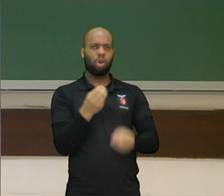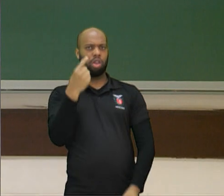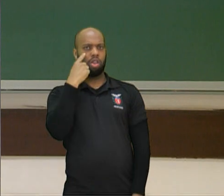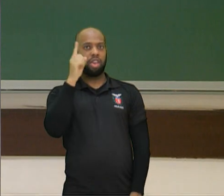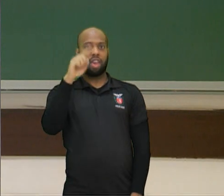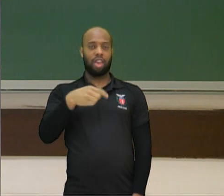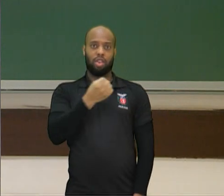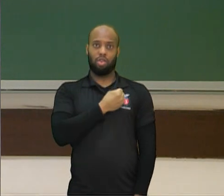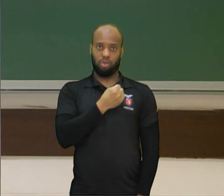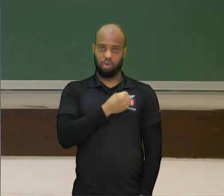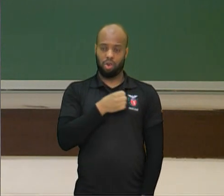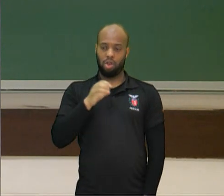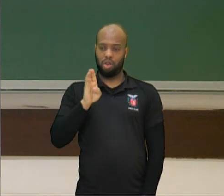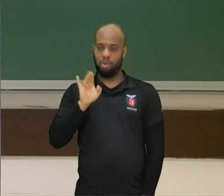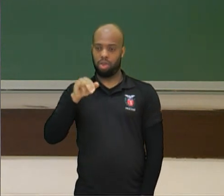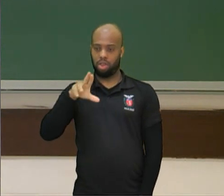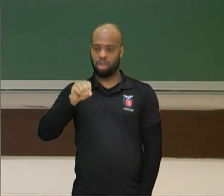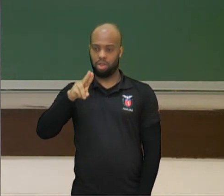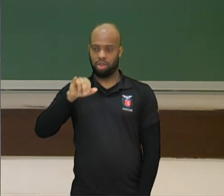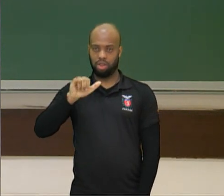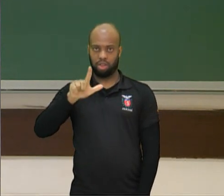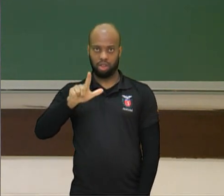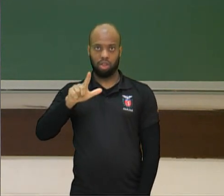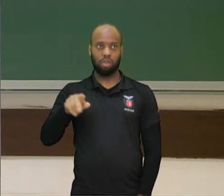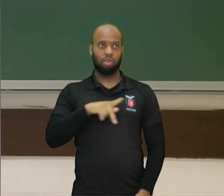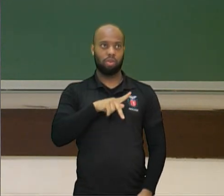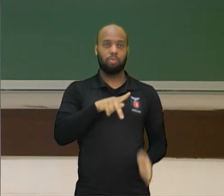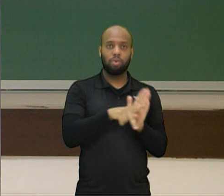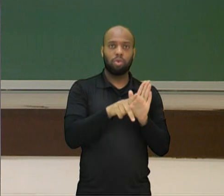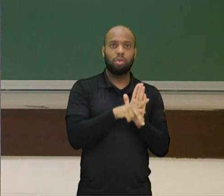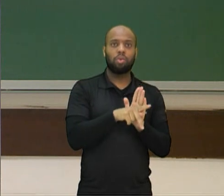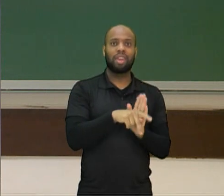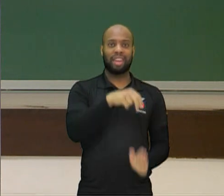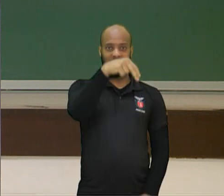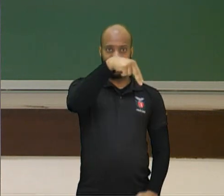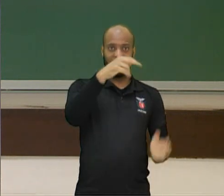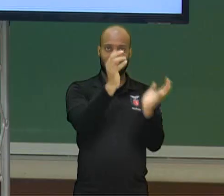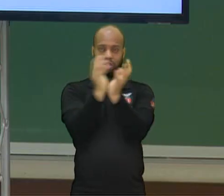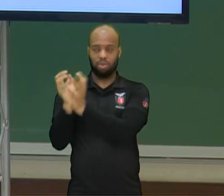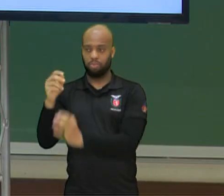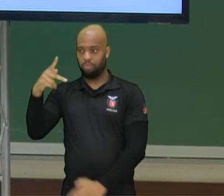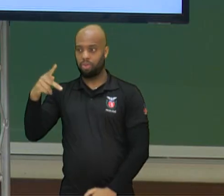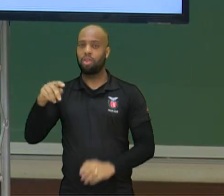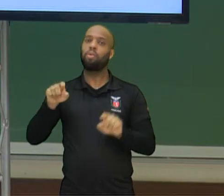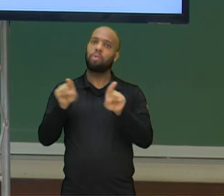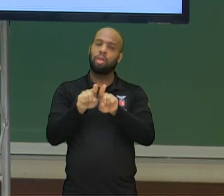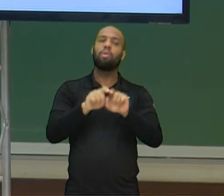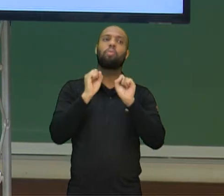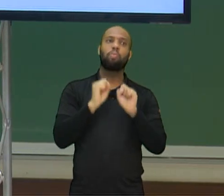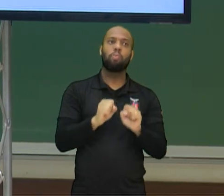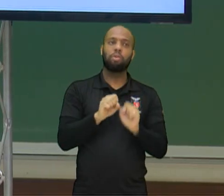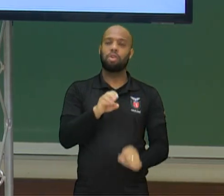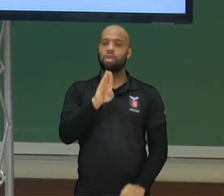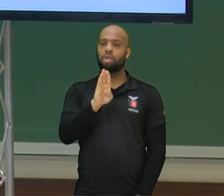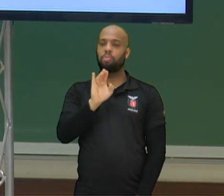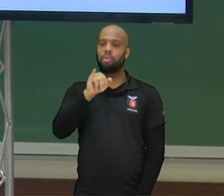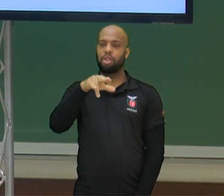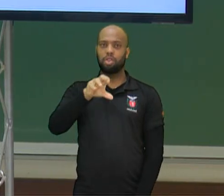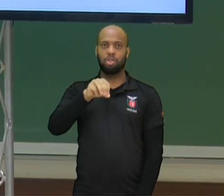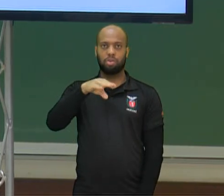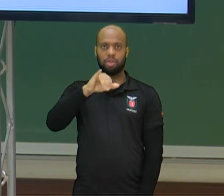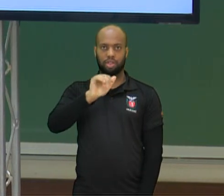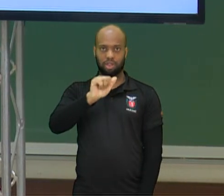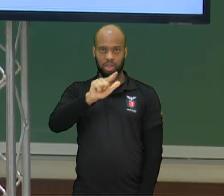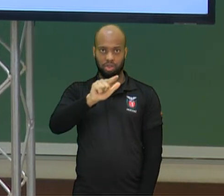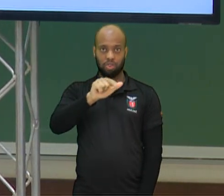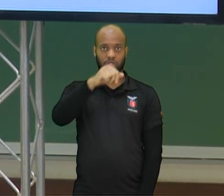Números binomiais de ordem n e classe p, ou a gente pode ler binomial de n sobre